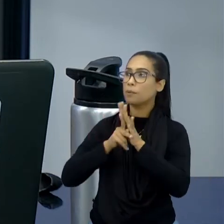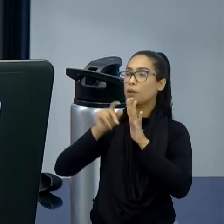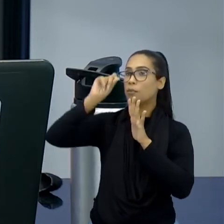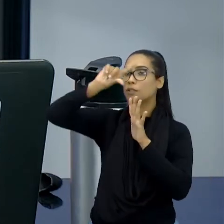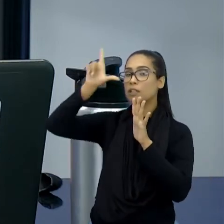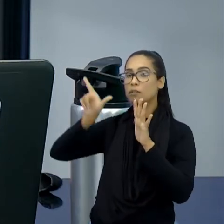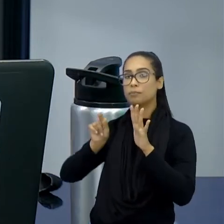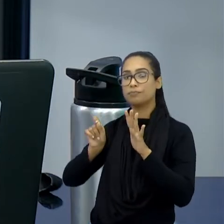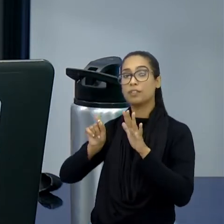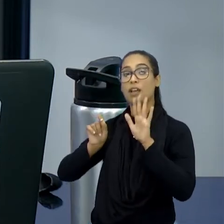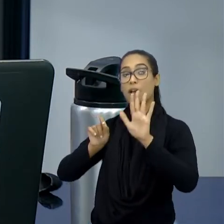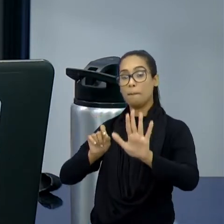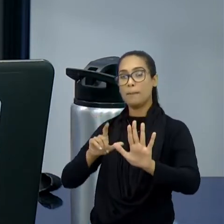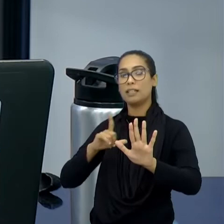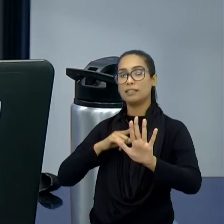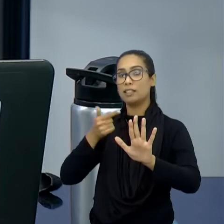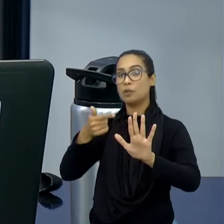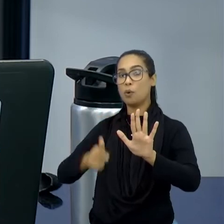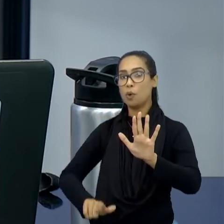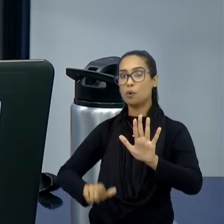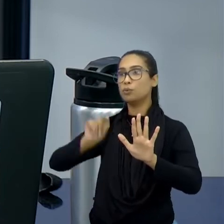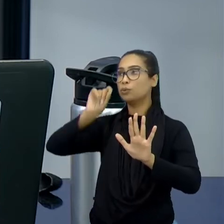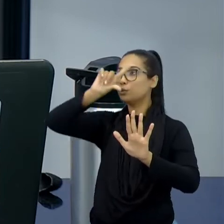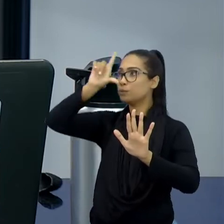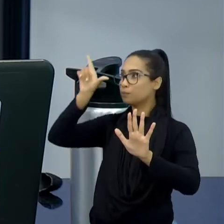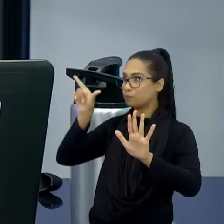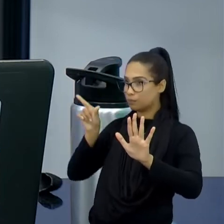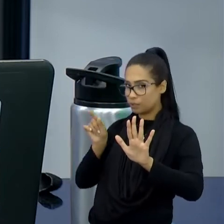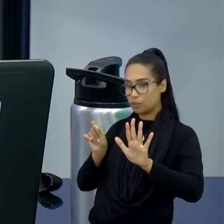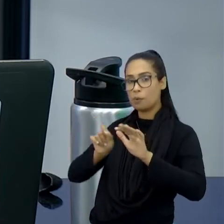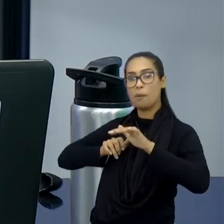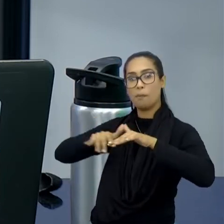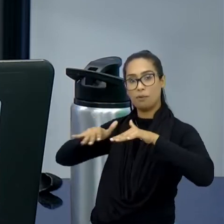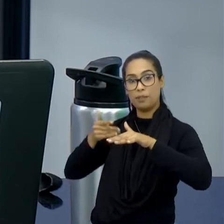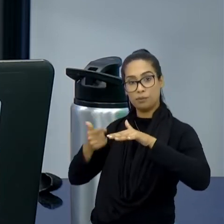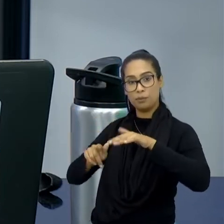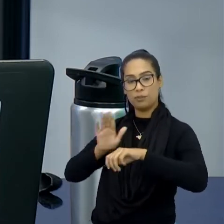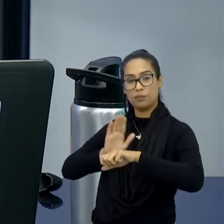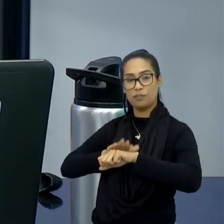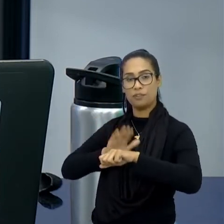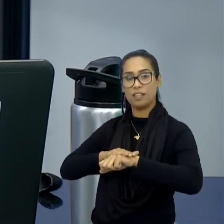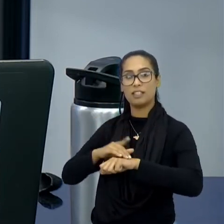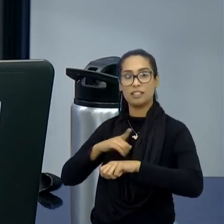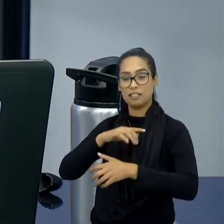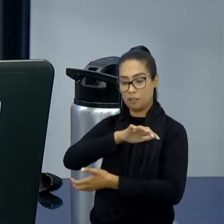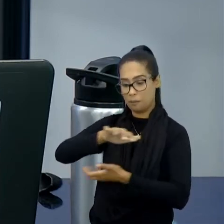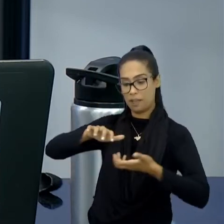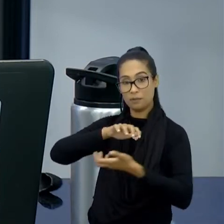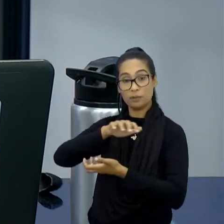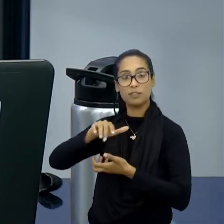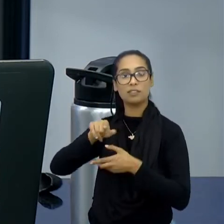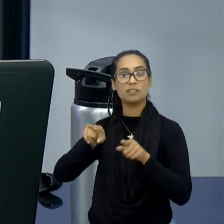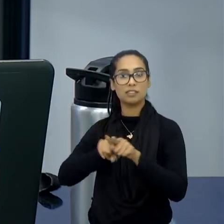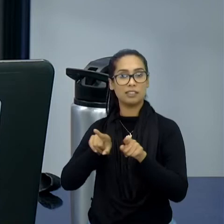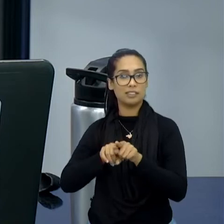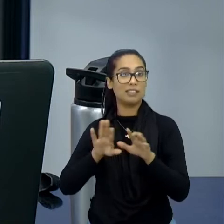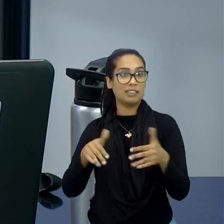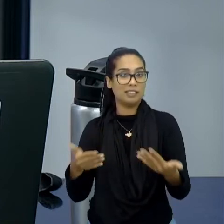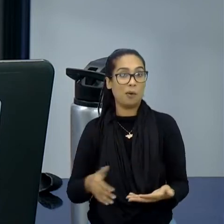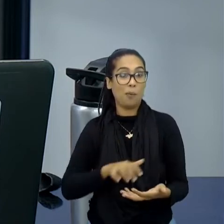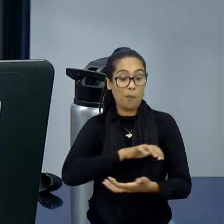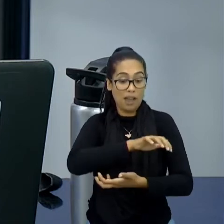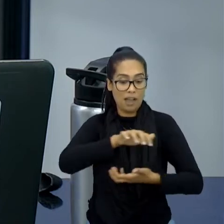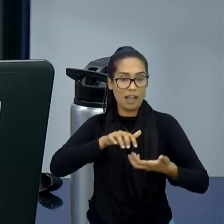um movimento que se chama revolução. É esse movimento que a Lua faz em torno da Terra. Então, uma revolução da